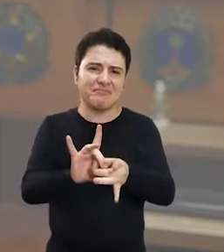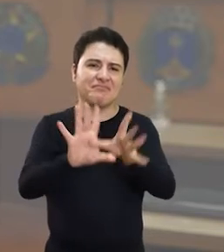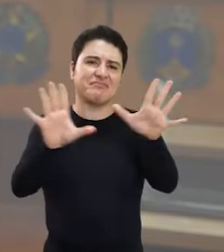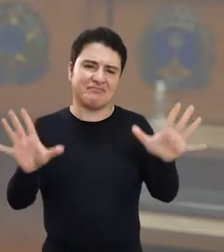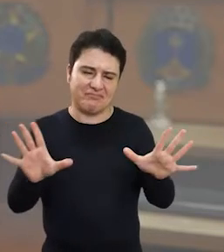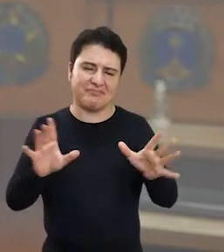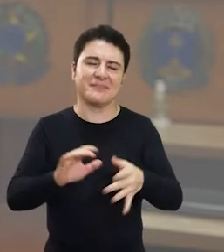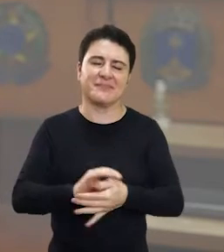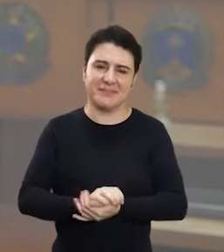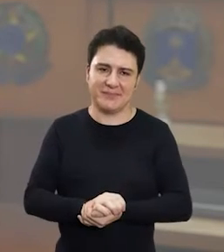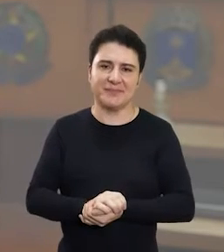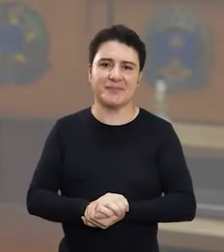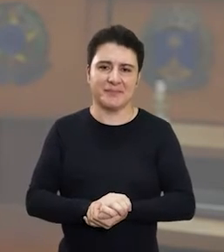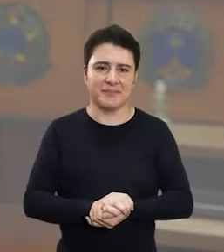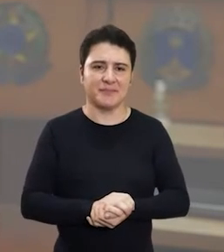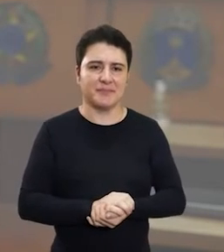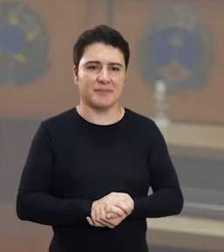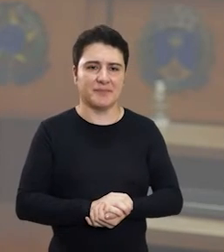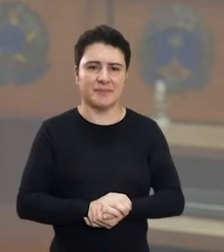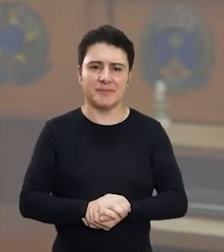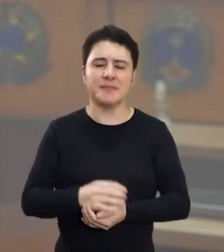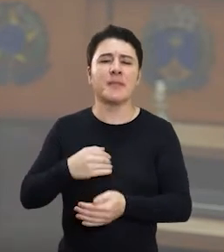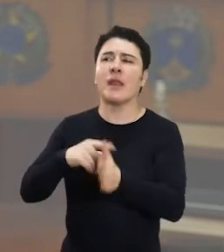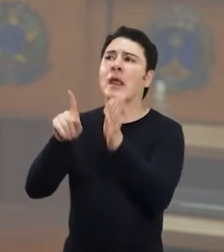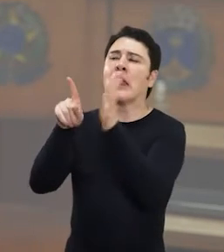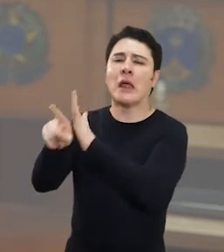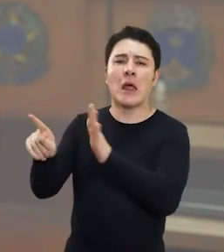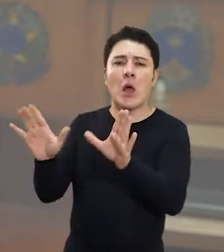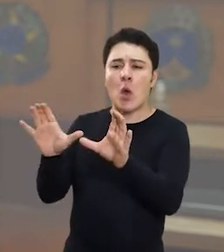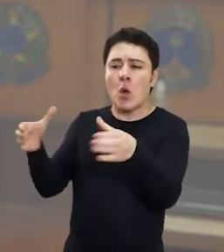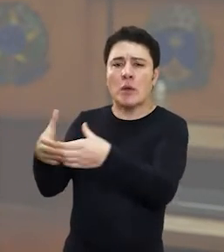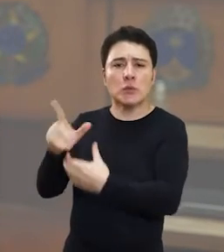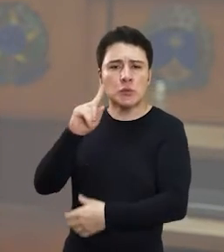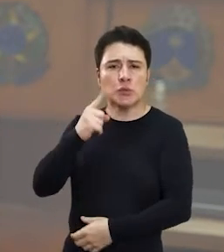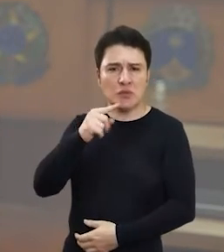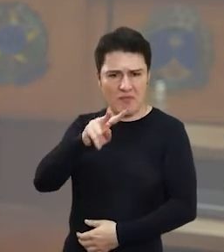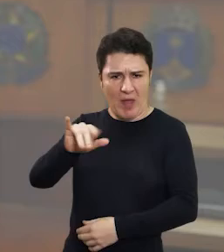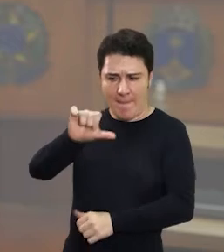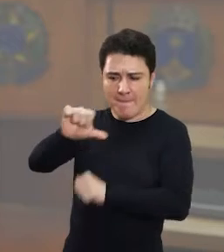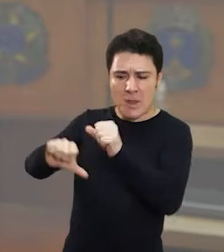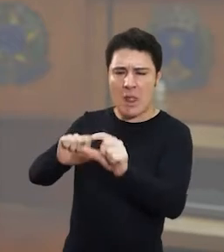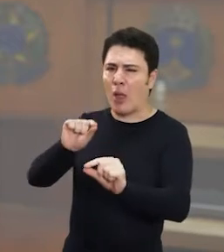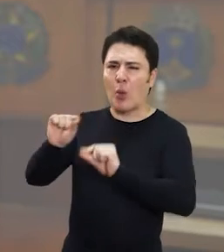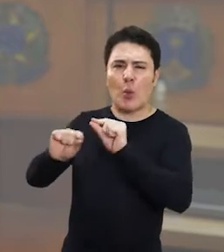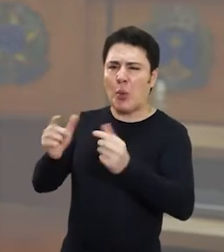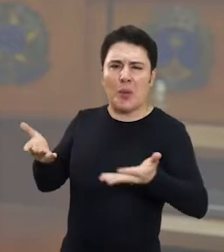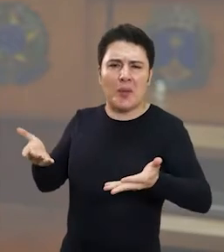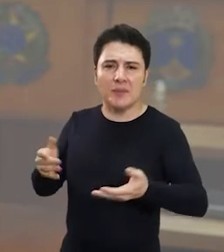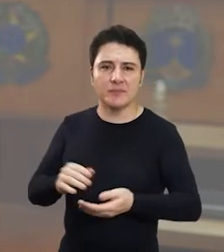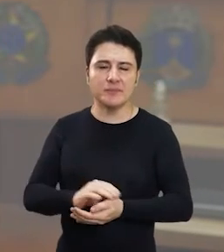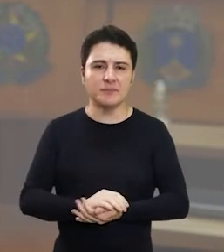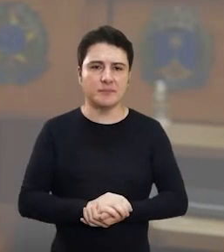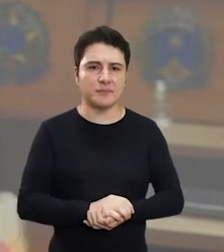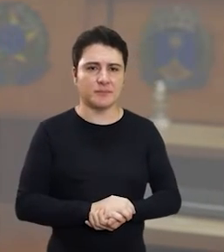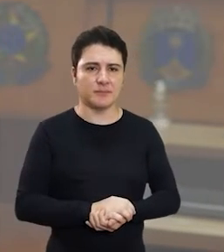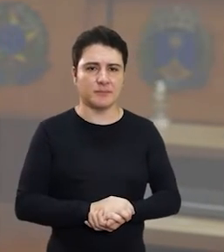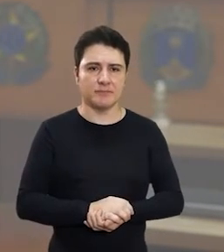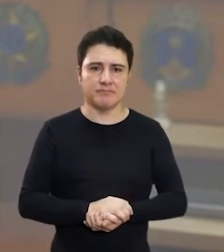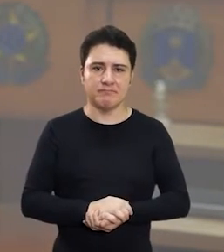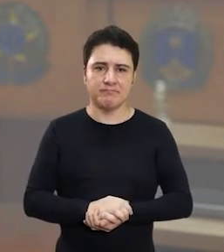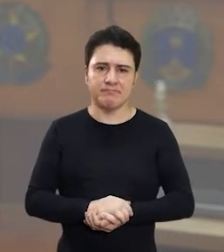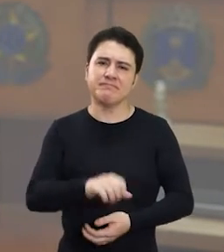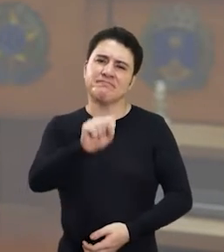das suas os seus acréscimos projetos nessa opinião o que vai mudar para comunidade surda depois que esse projeto for aprovado